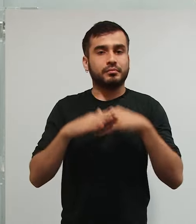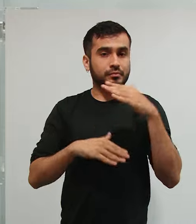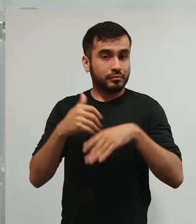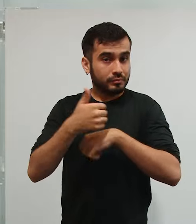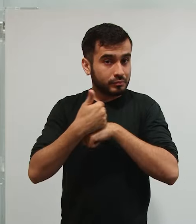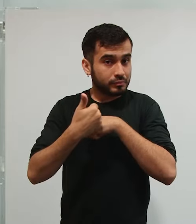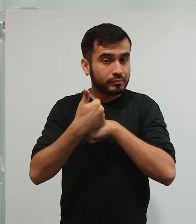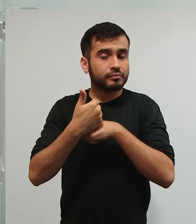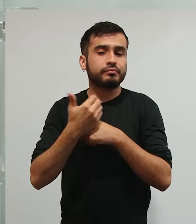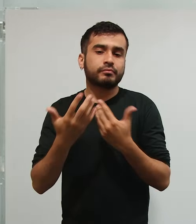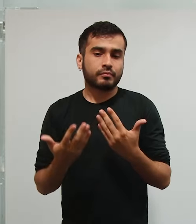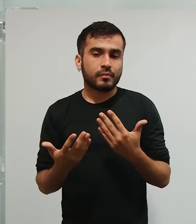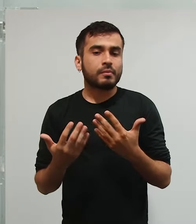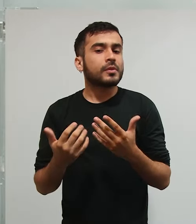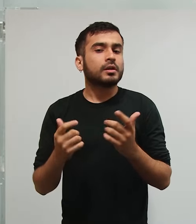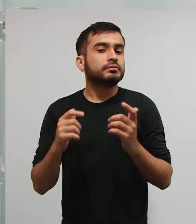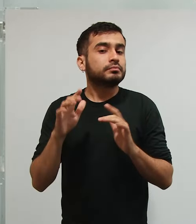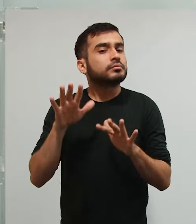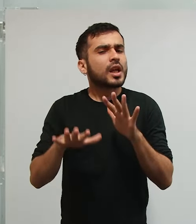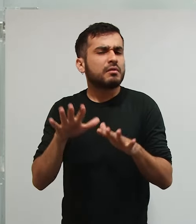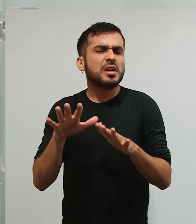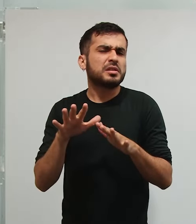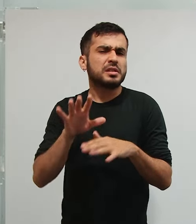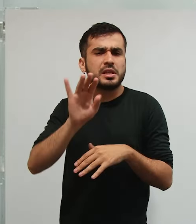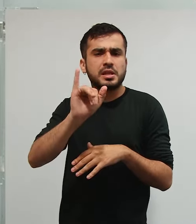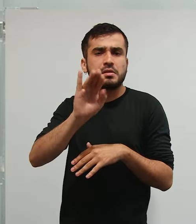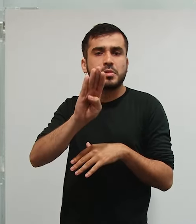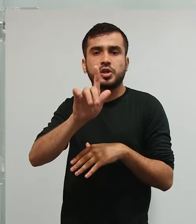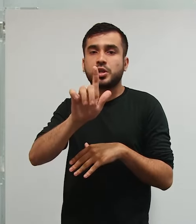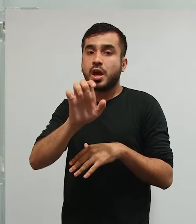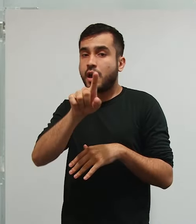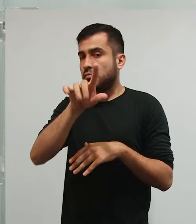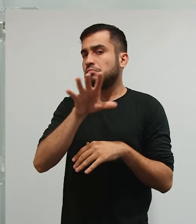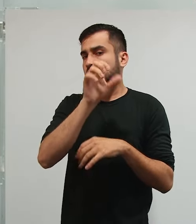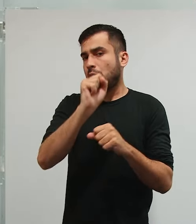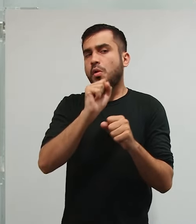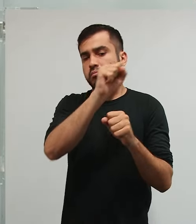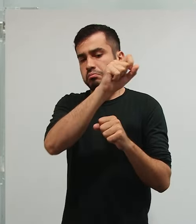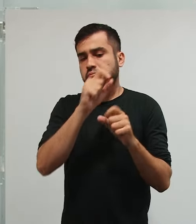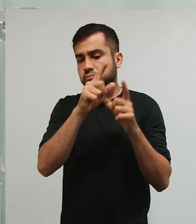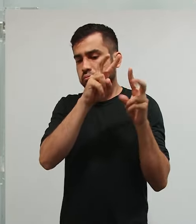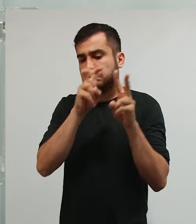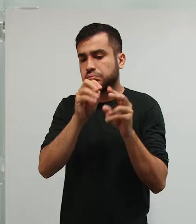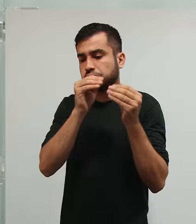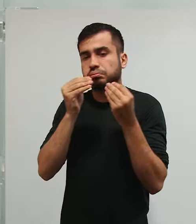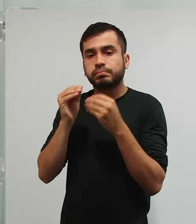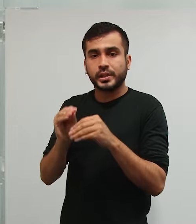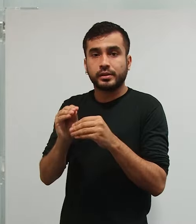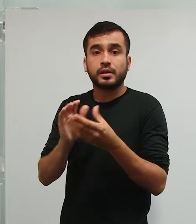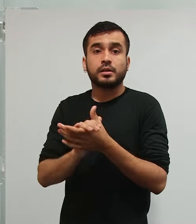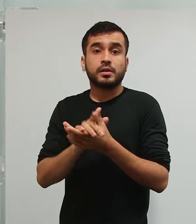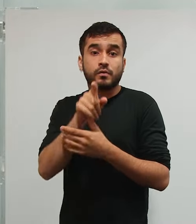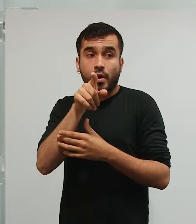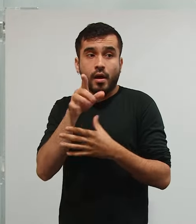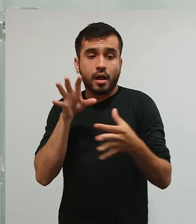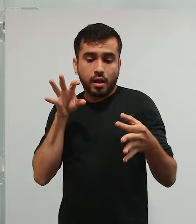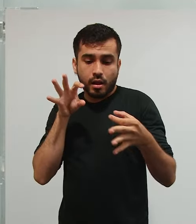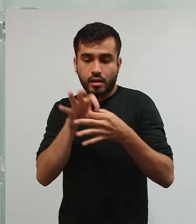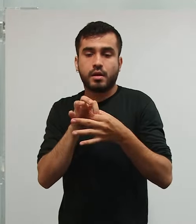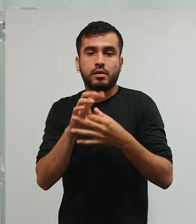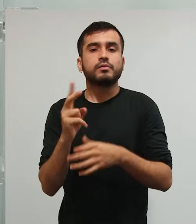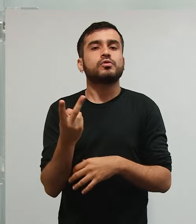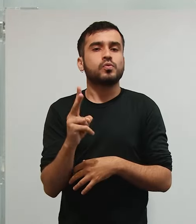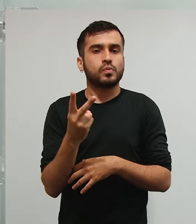etária de serviço, de exercício desse profissional? Talvez dados do IBGE, não sei, aí vai depender